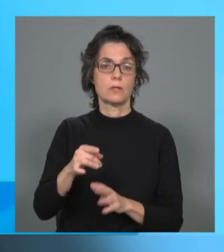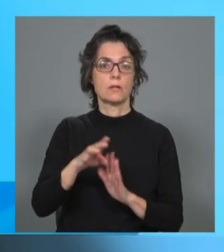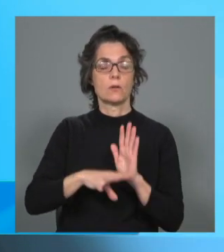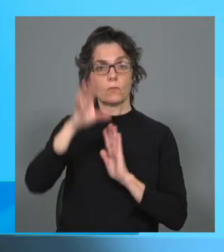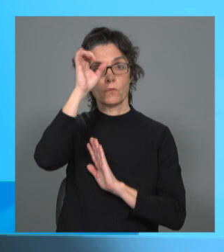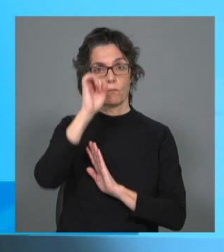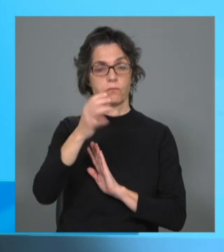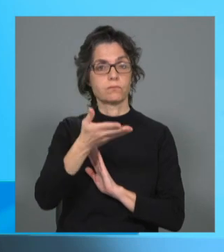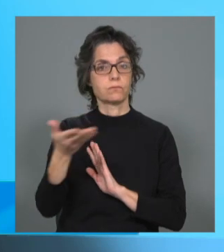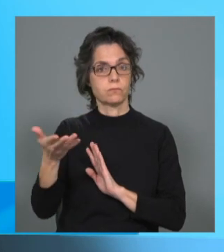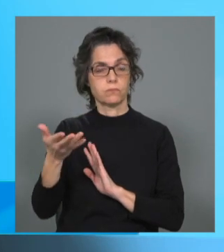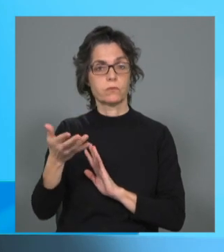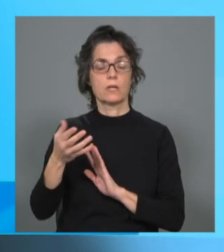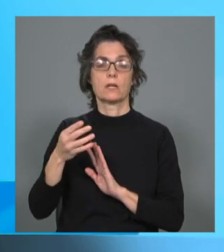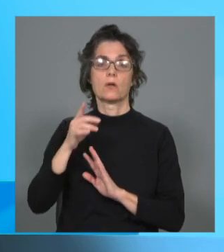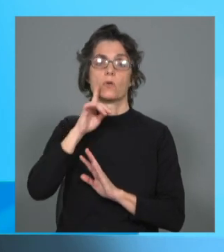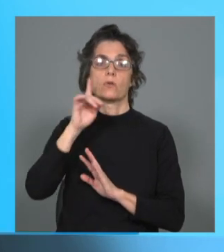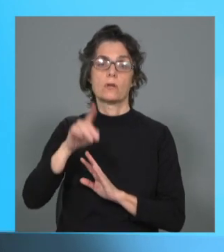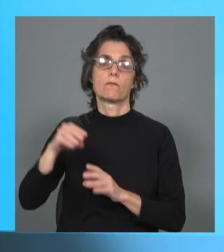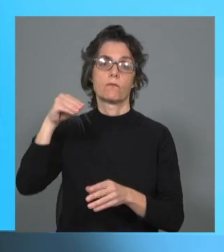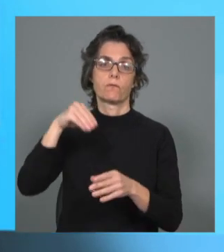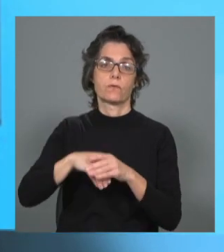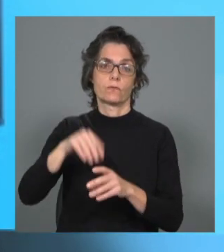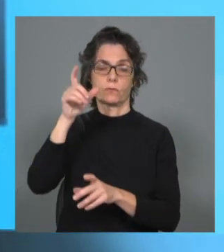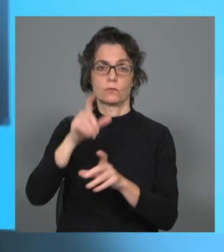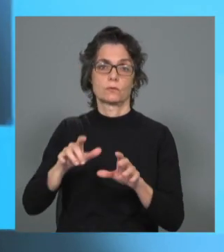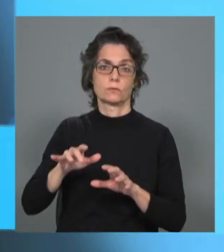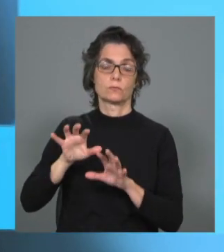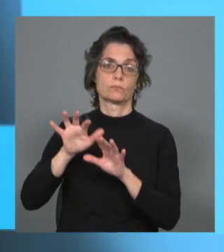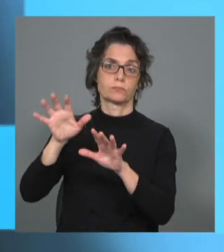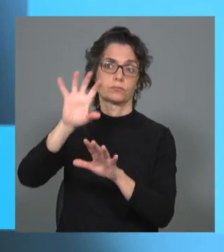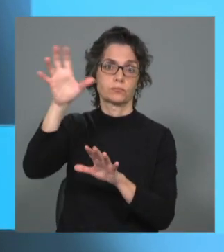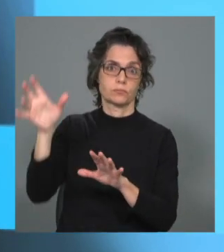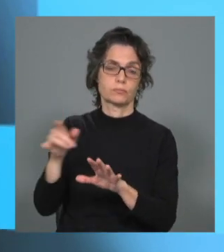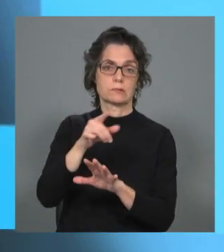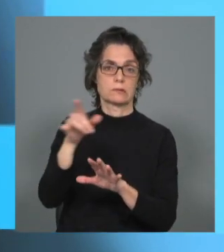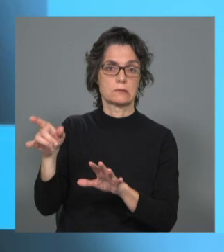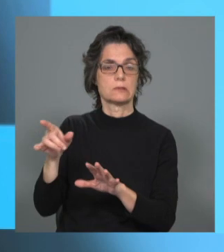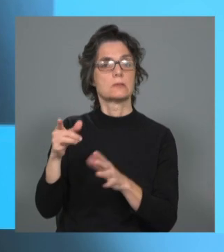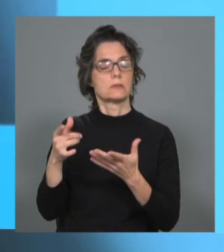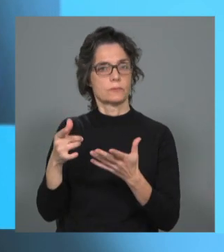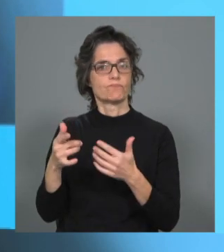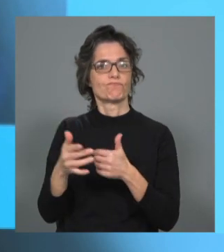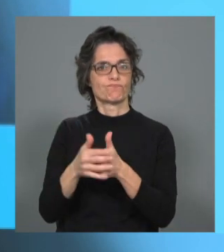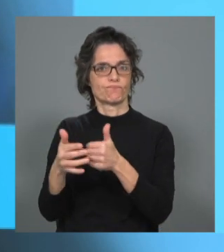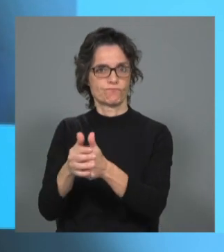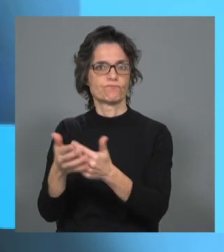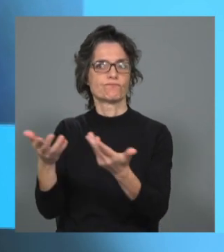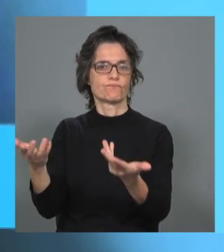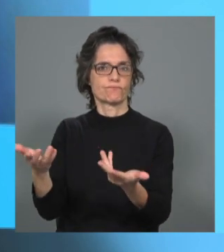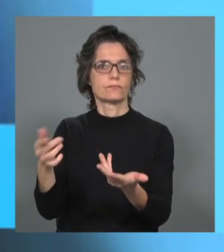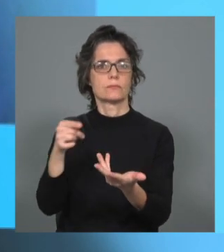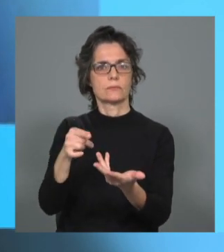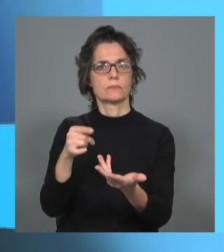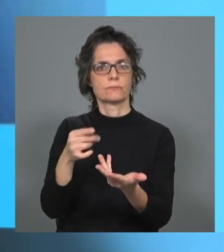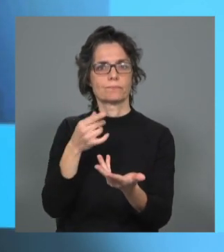do voto dos imigrantes atrasa um processo que já revelava uma tendência da busca de alguma estabilidade governativa, que se